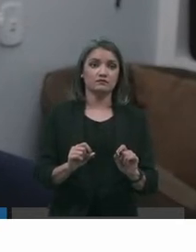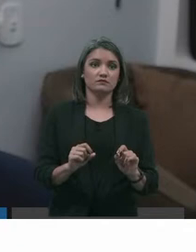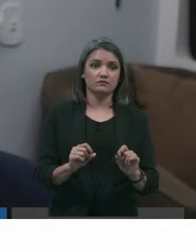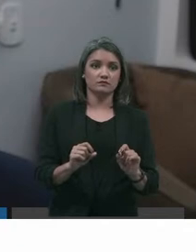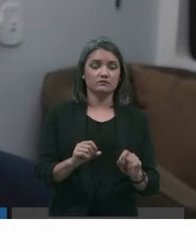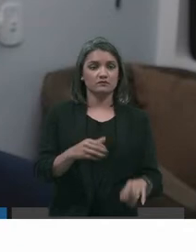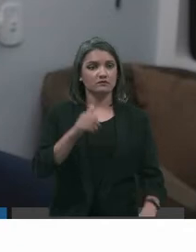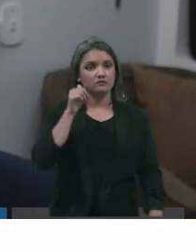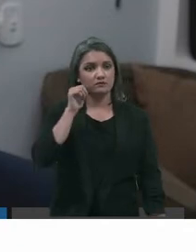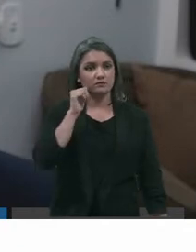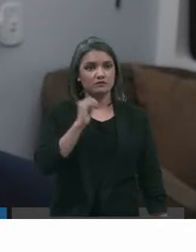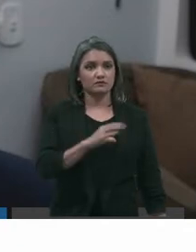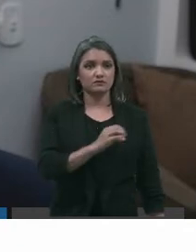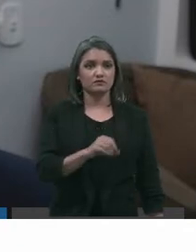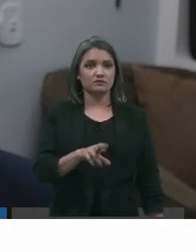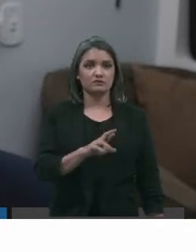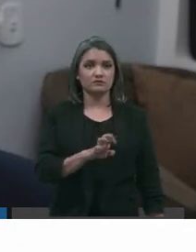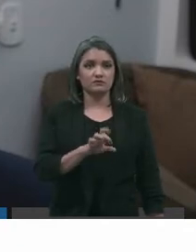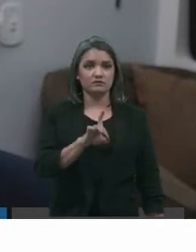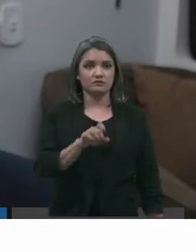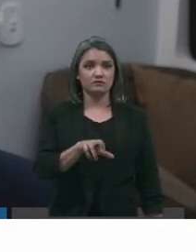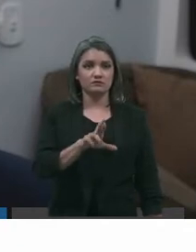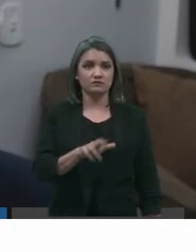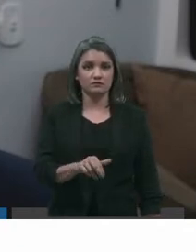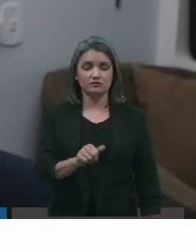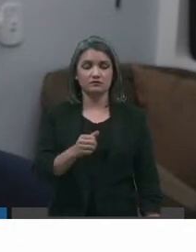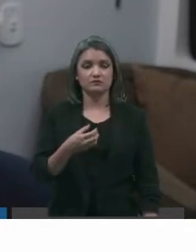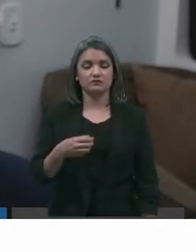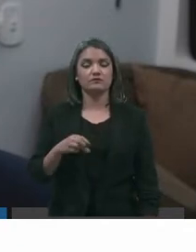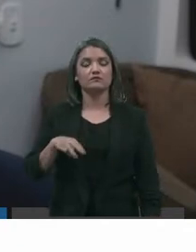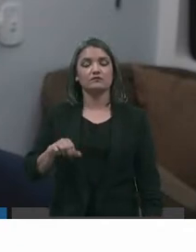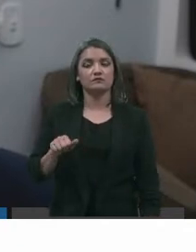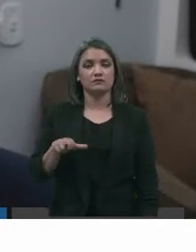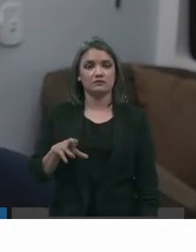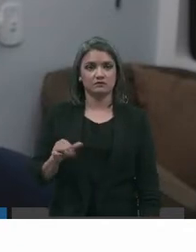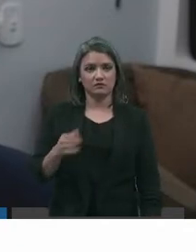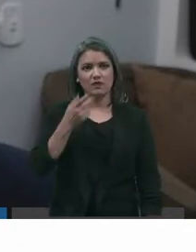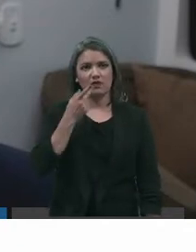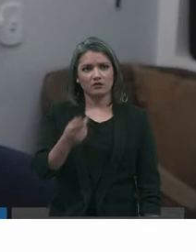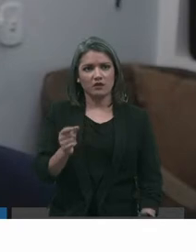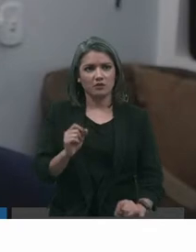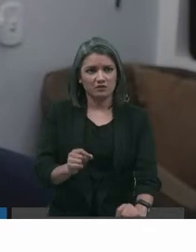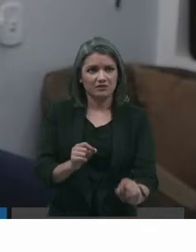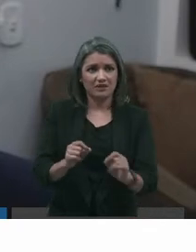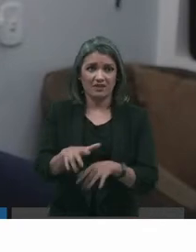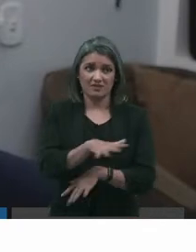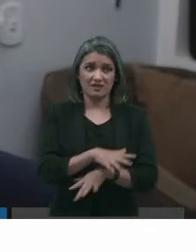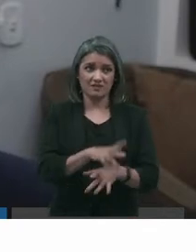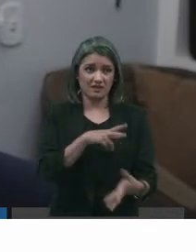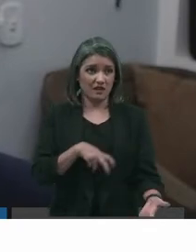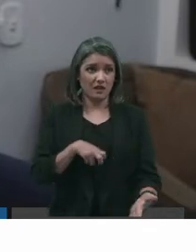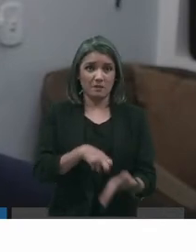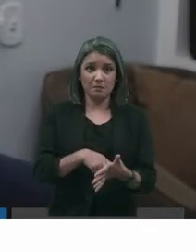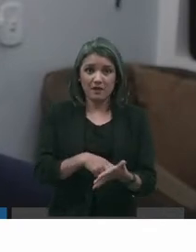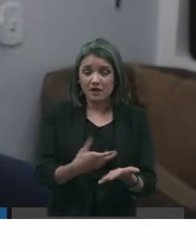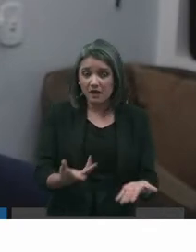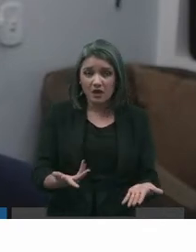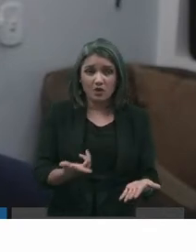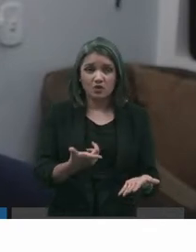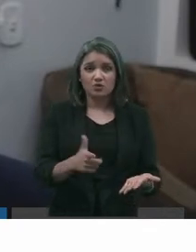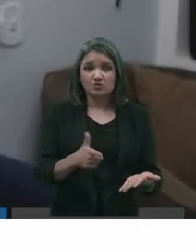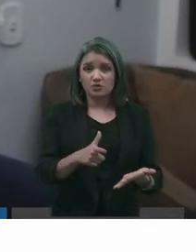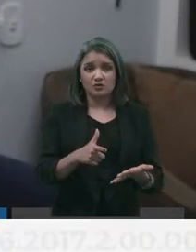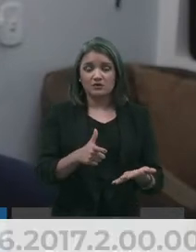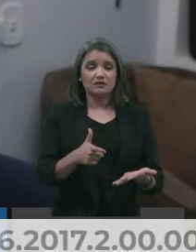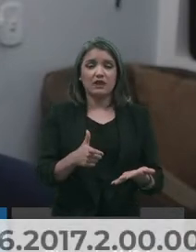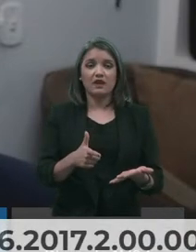corregedora Maria Tereza, atentando-se que realmente a capitulação formal no âmbito penal foi ausência de provas e não negativa